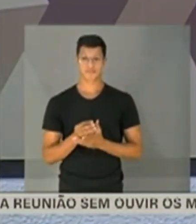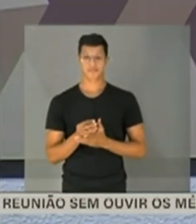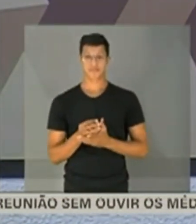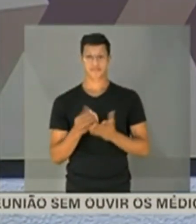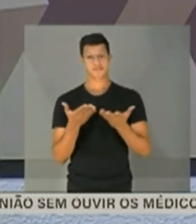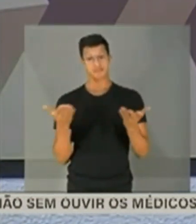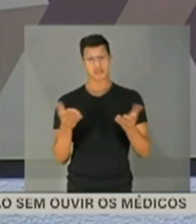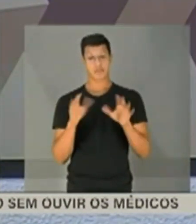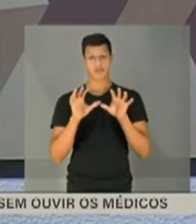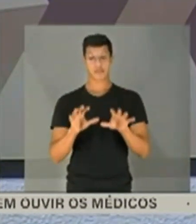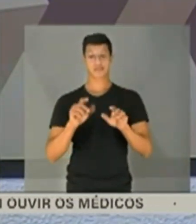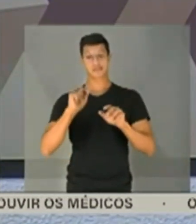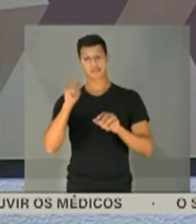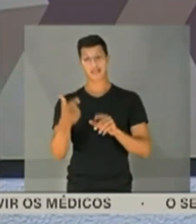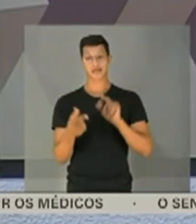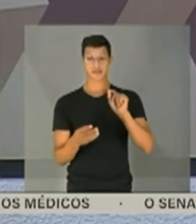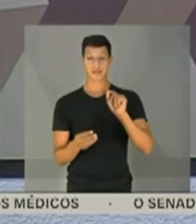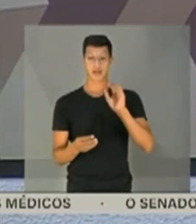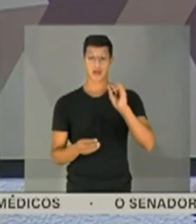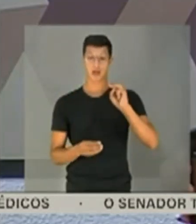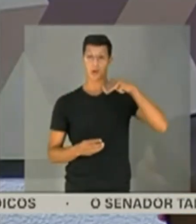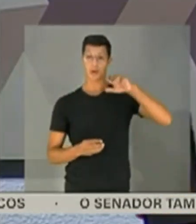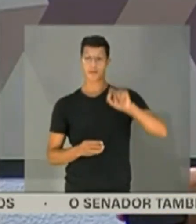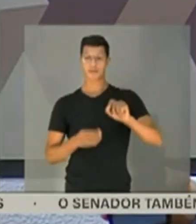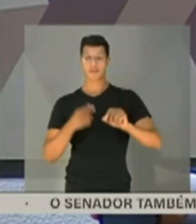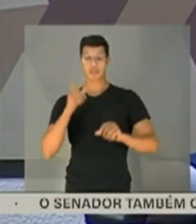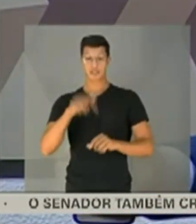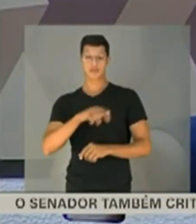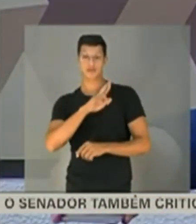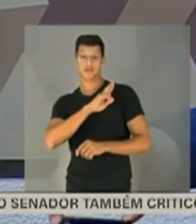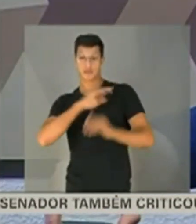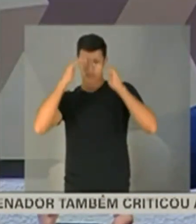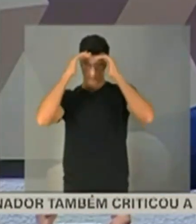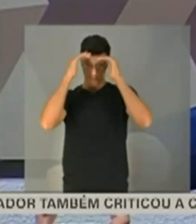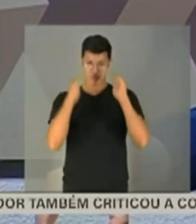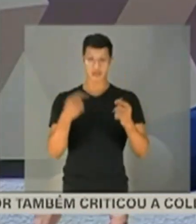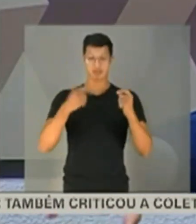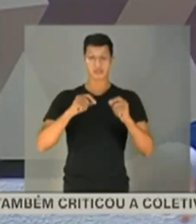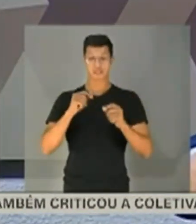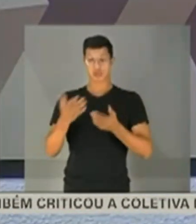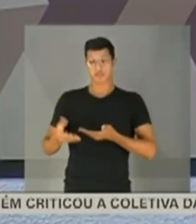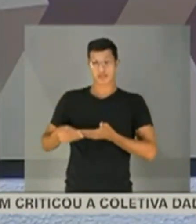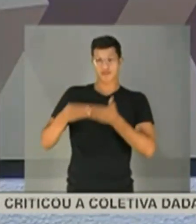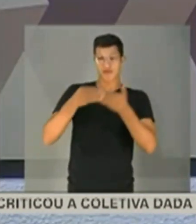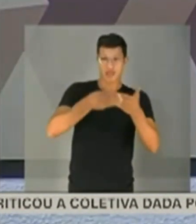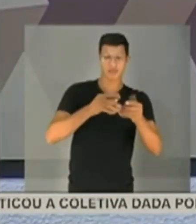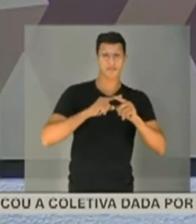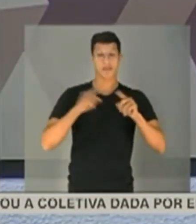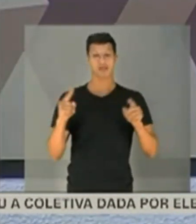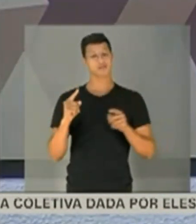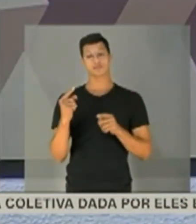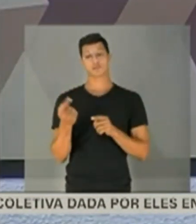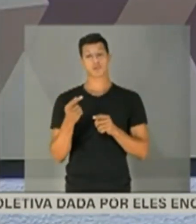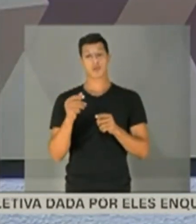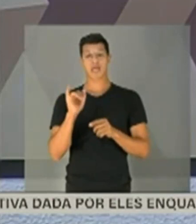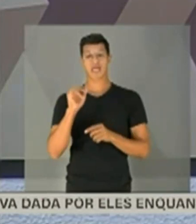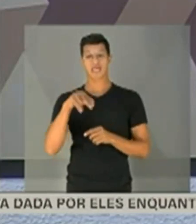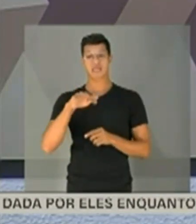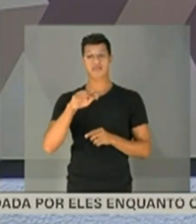Então, assim, é claro que a OMS é uma entidade respeitada, tem que ser levada em conta, mas não é